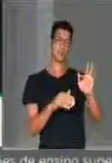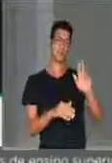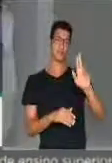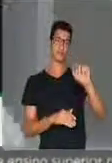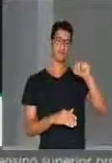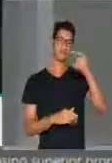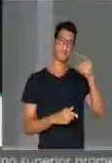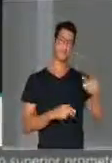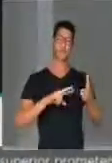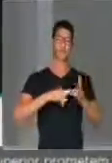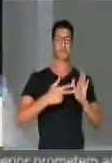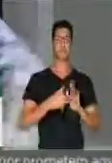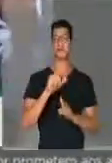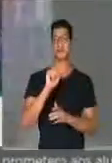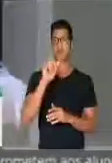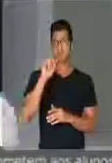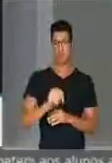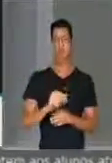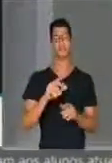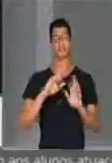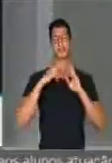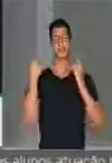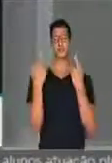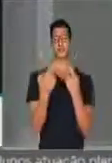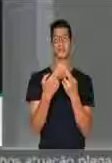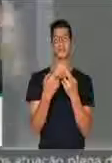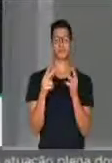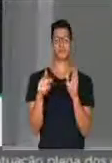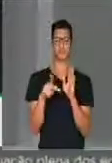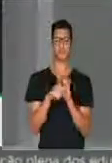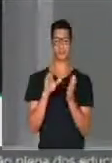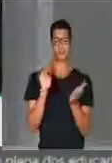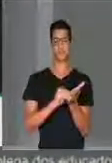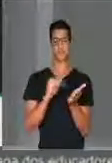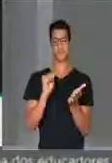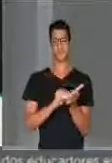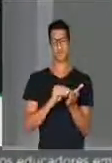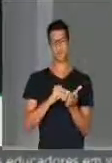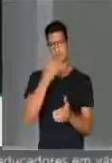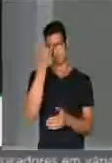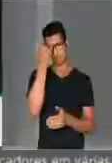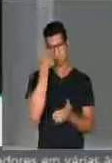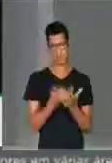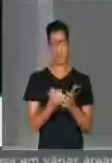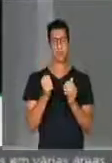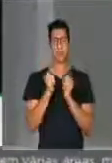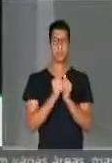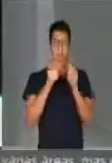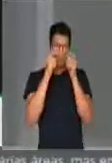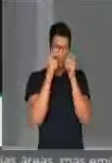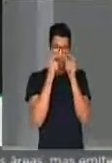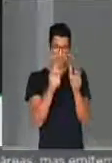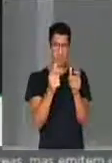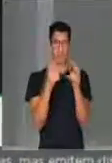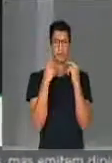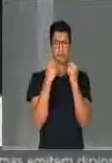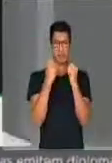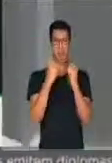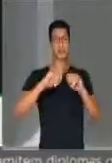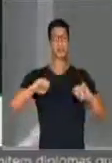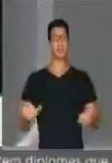fundão. Ou seja, é a reunião da falta de convicção com os interesses